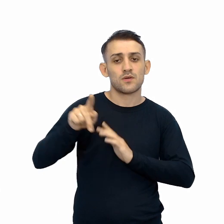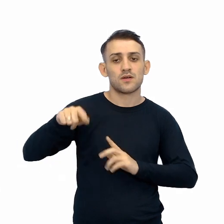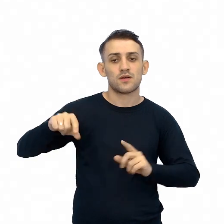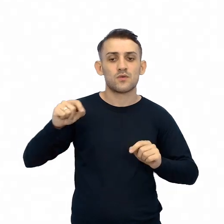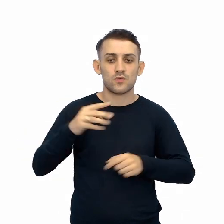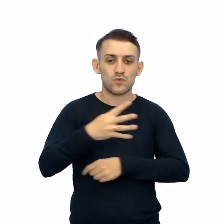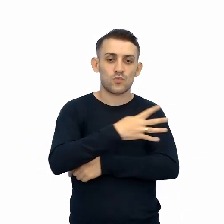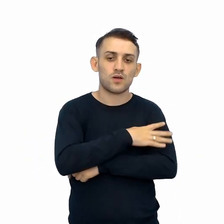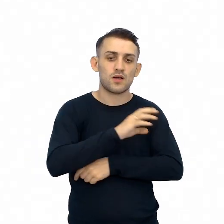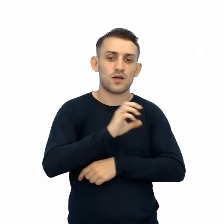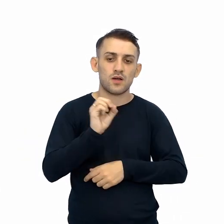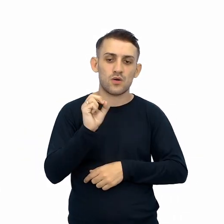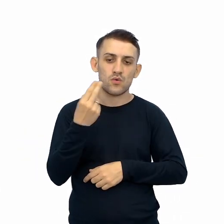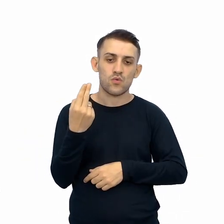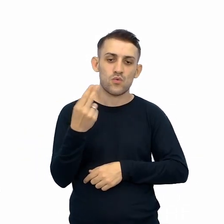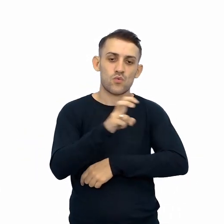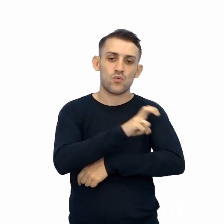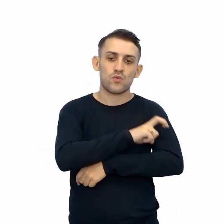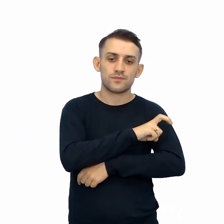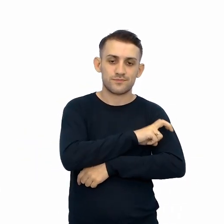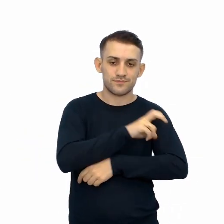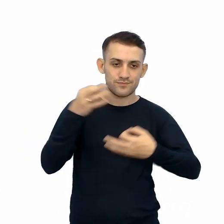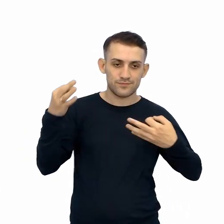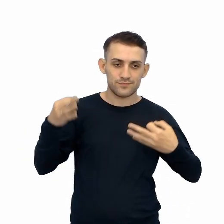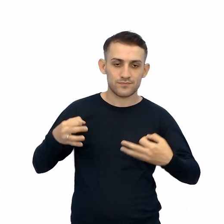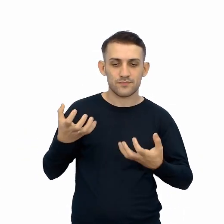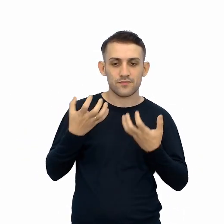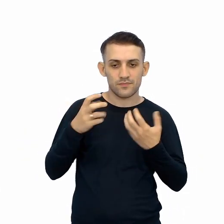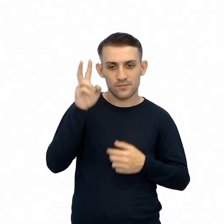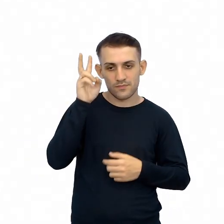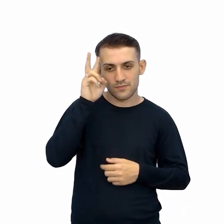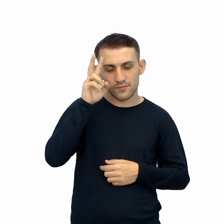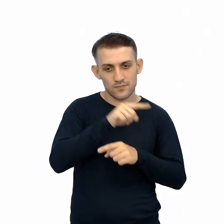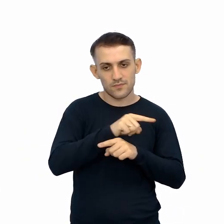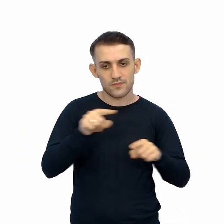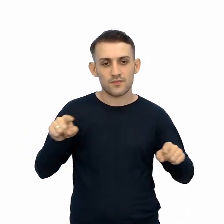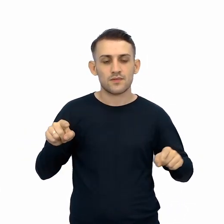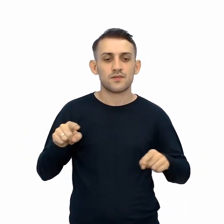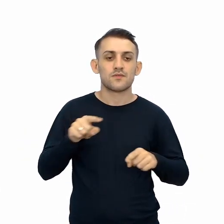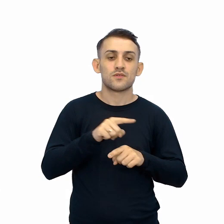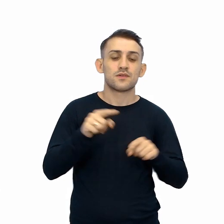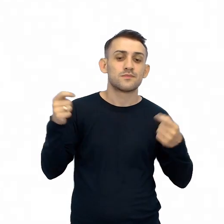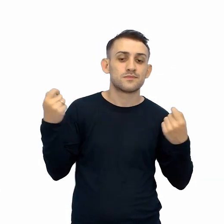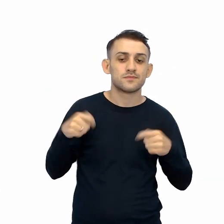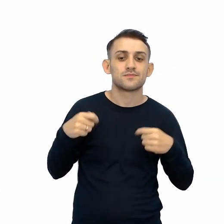do 4º ou do 5º anos. Quero lembrar vocês que vocês devem